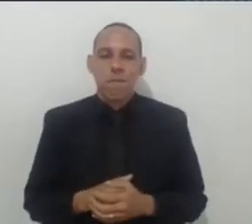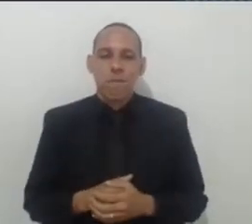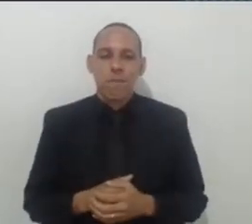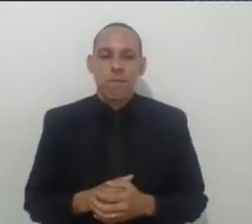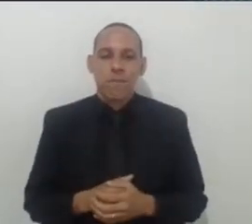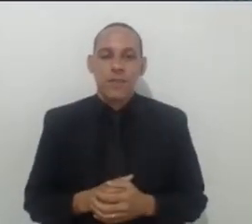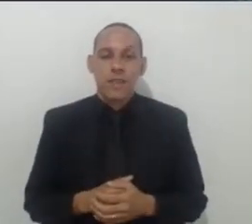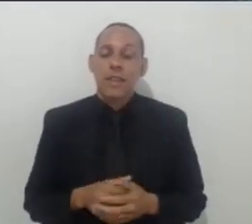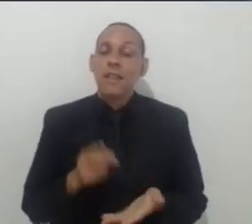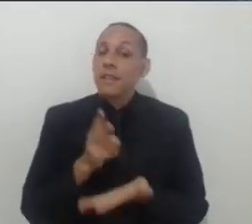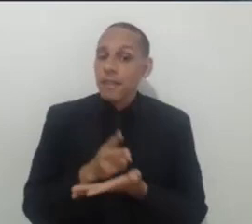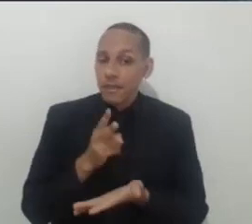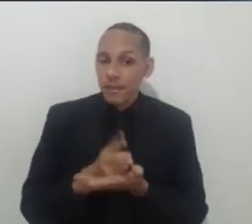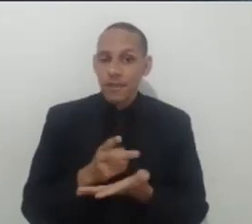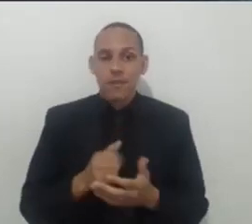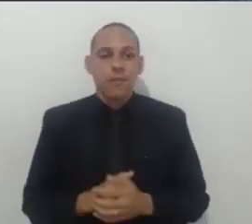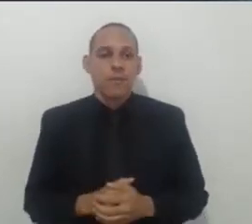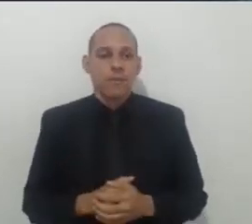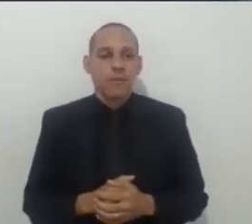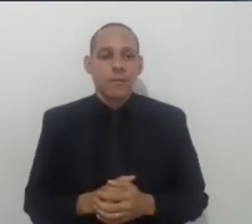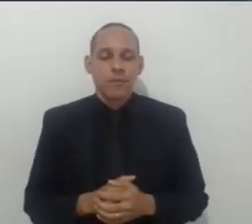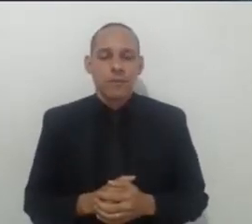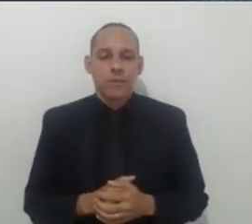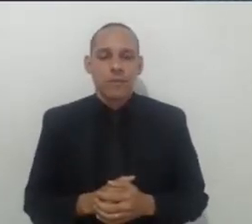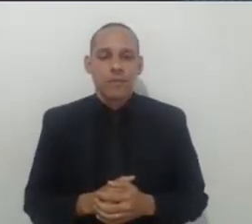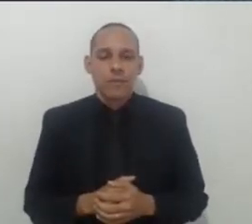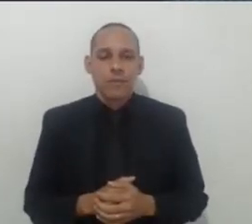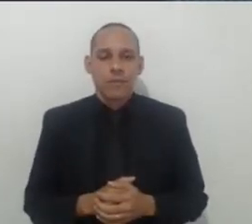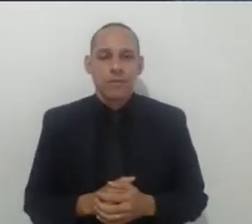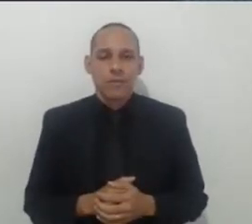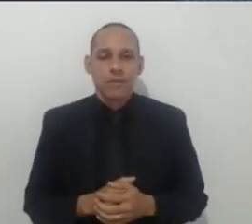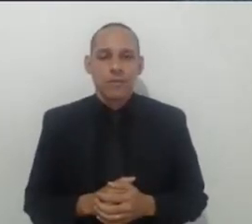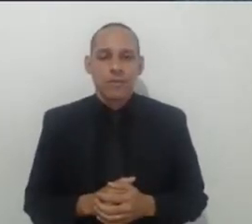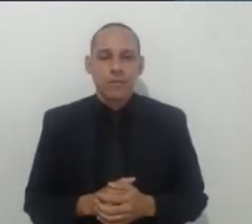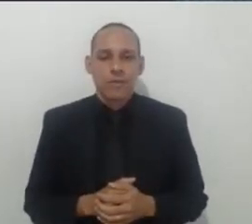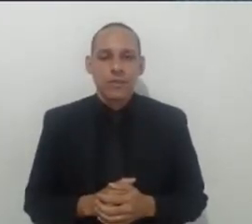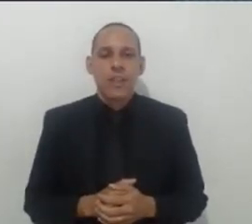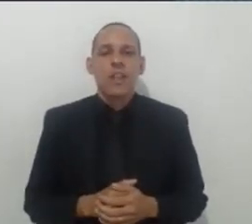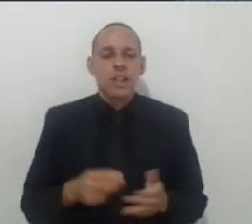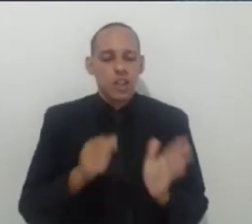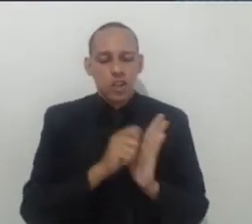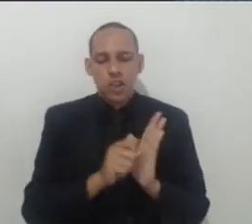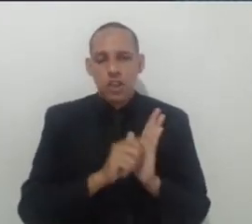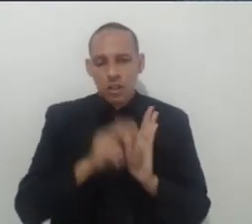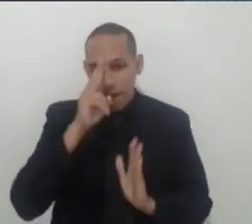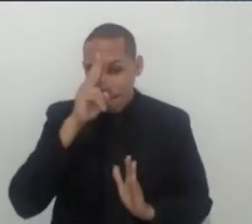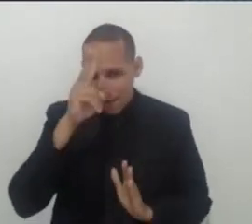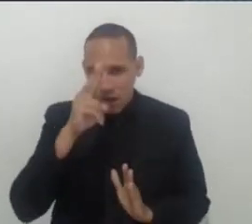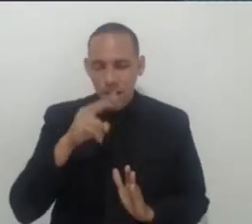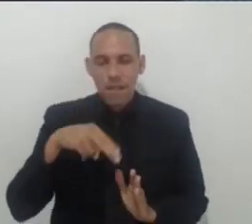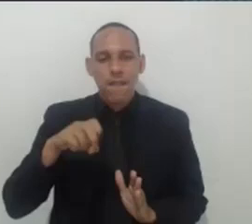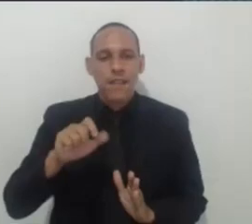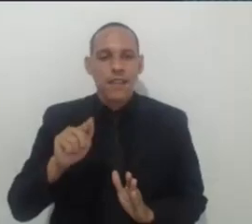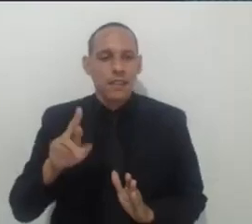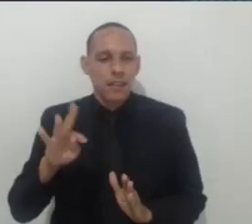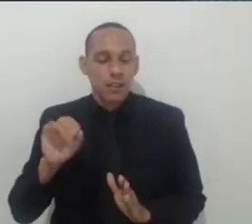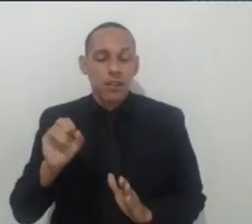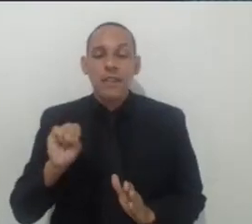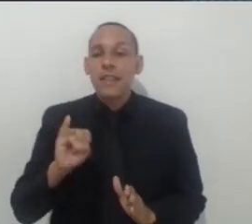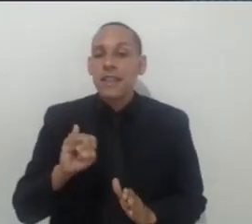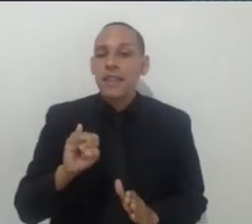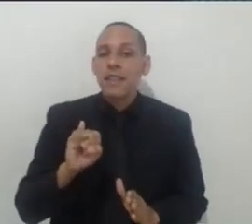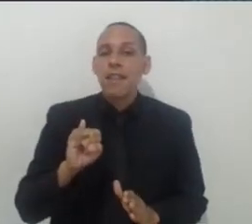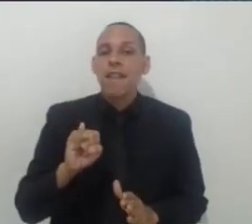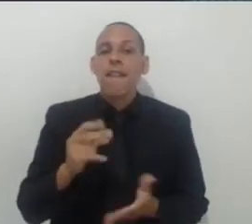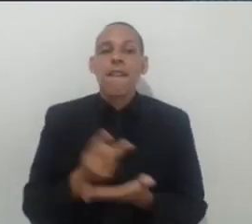Seguindo ainda, que está em negrito, reconhecimento no caso da ocorrência de erro de fato, determinante